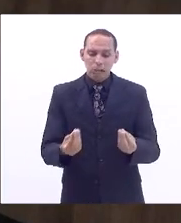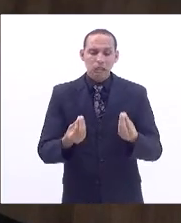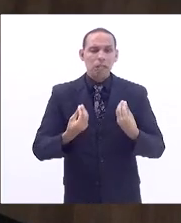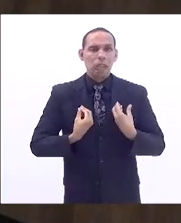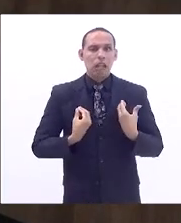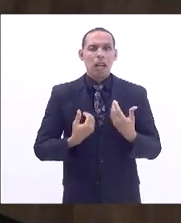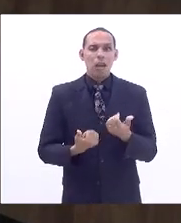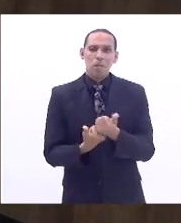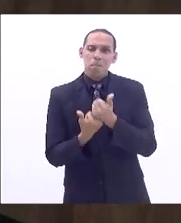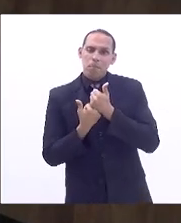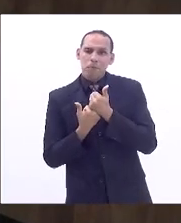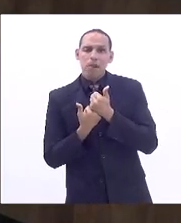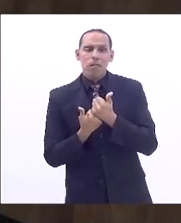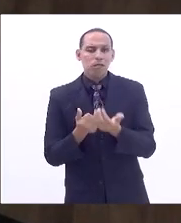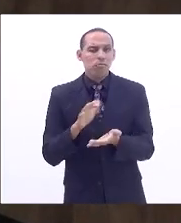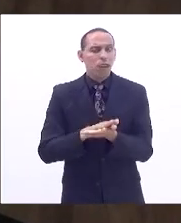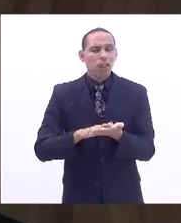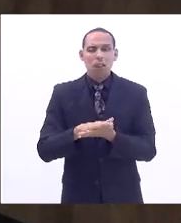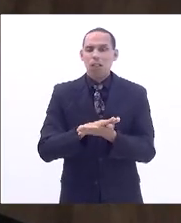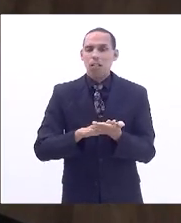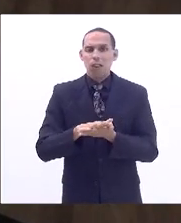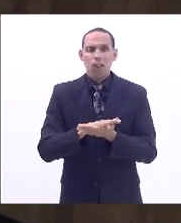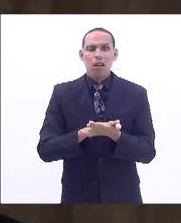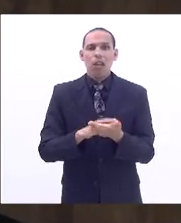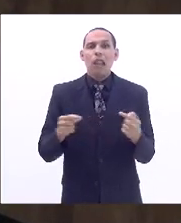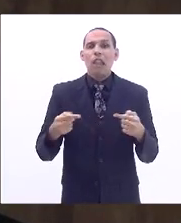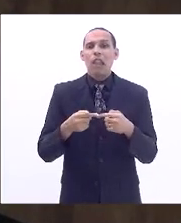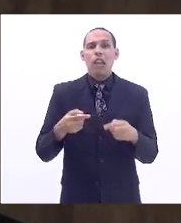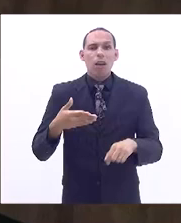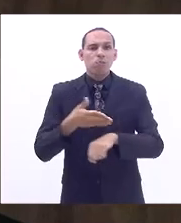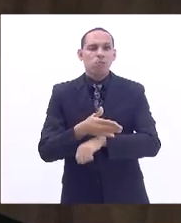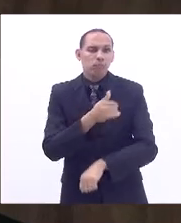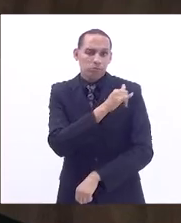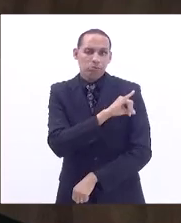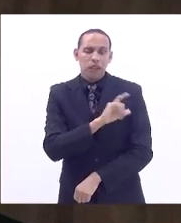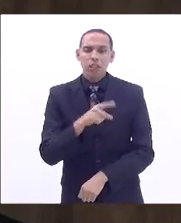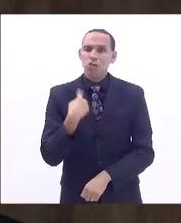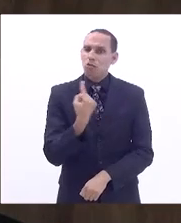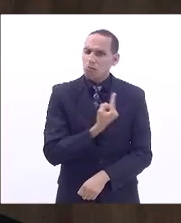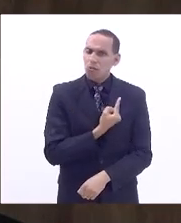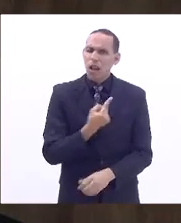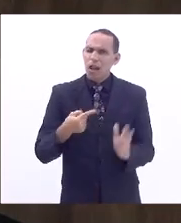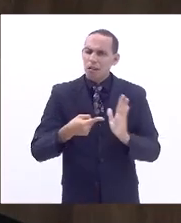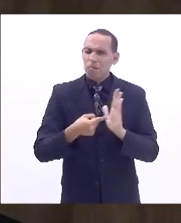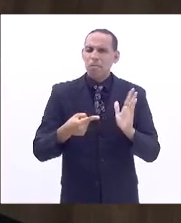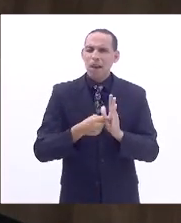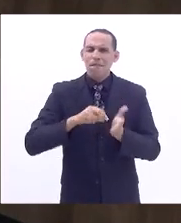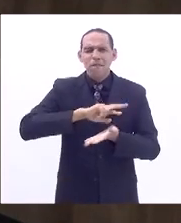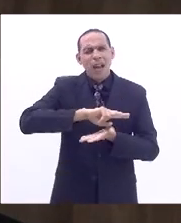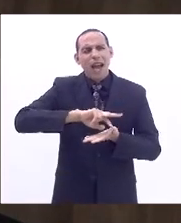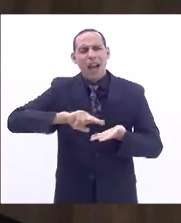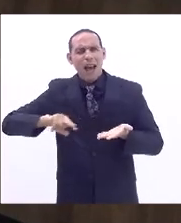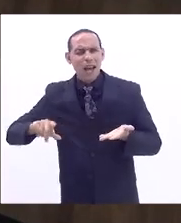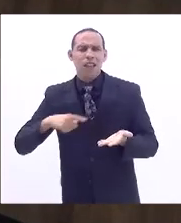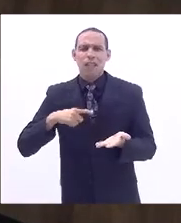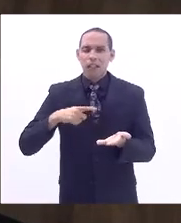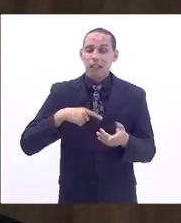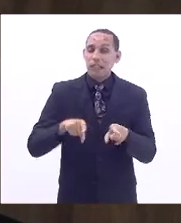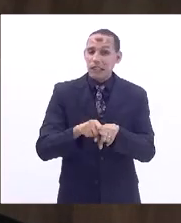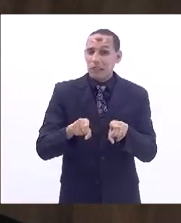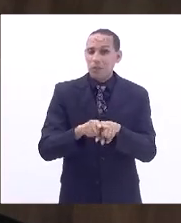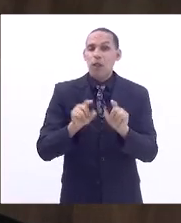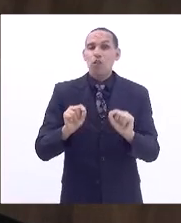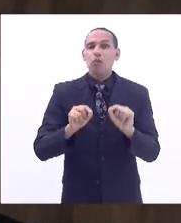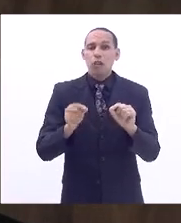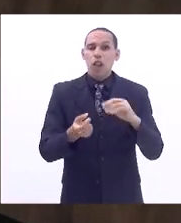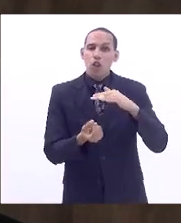dessem um respaldo necessário com relação ao super RJ tivemos várias denúncias inclusive de não